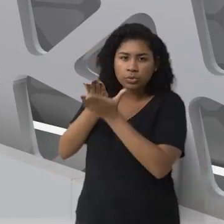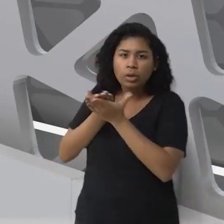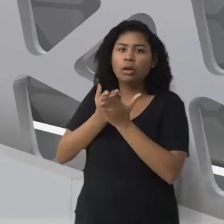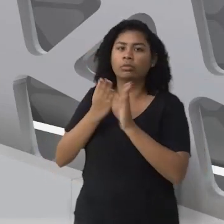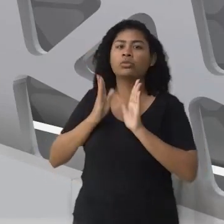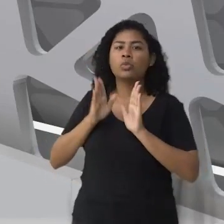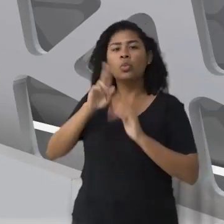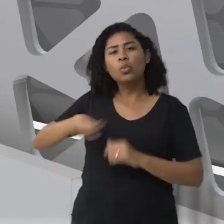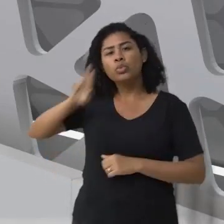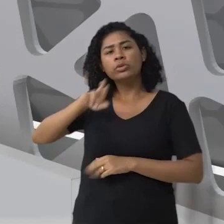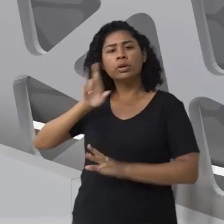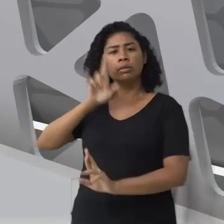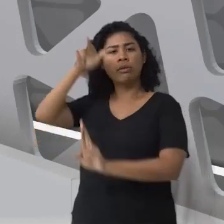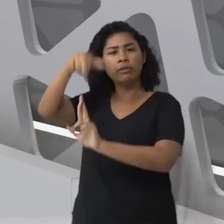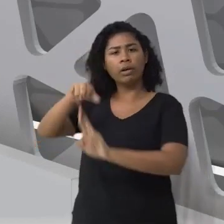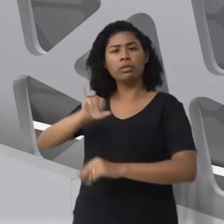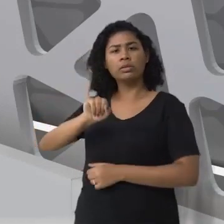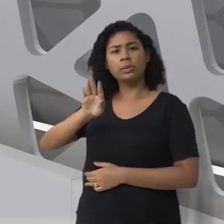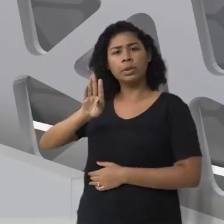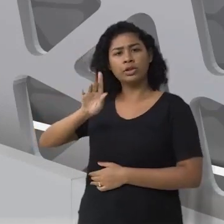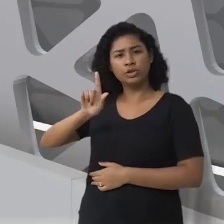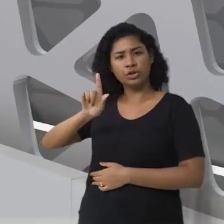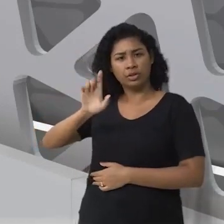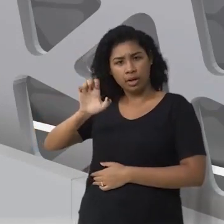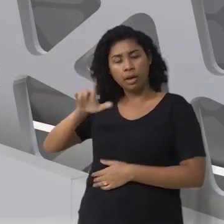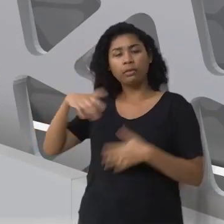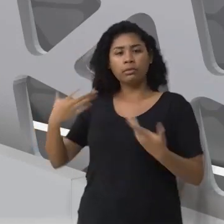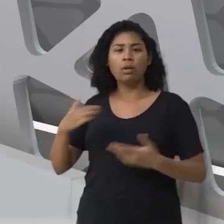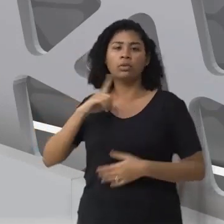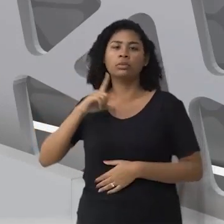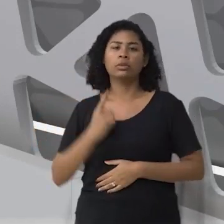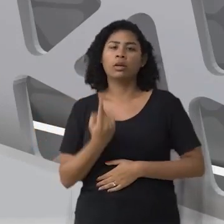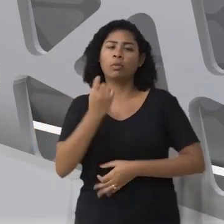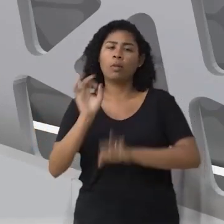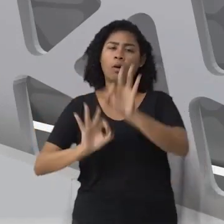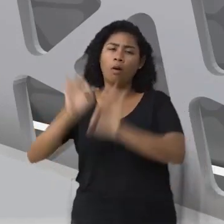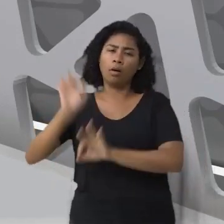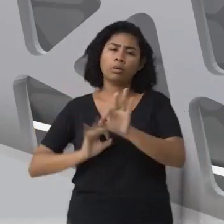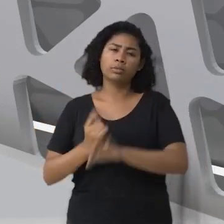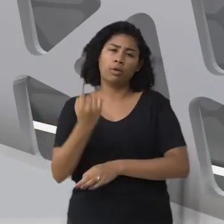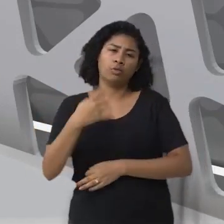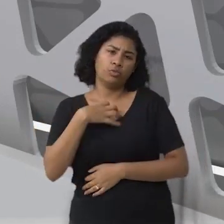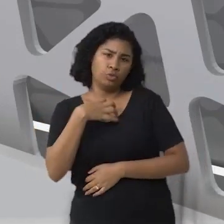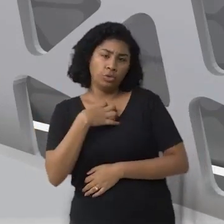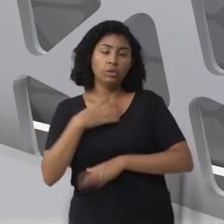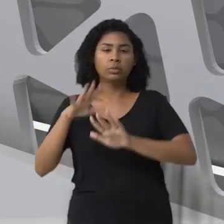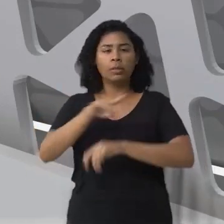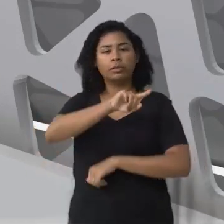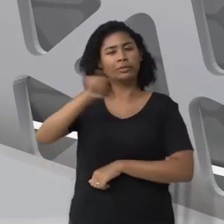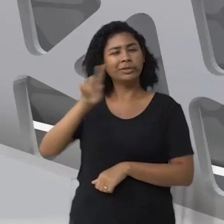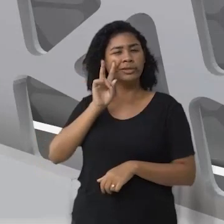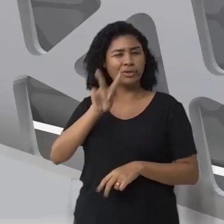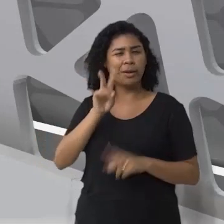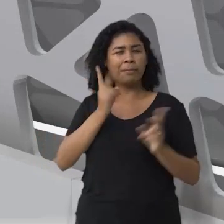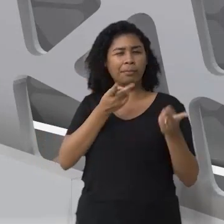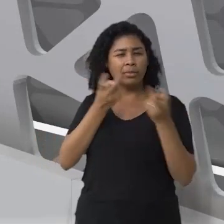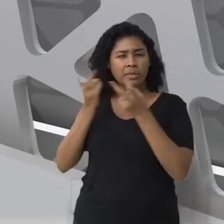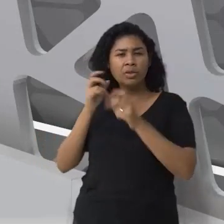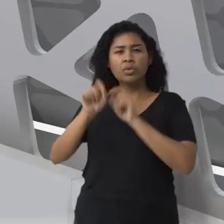IBGE, né, ele vai classificar de um modo, tá? Mas também vocês estudaram e verificaram que existem